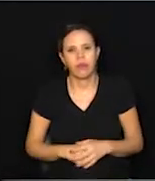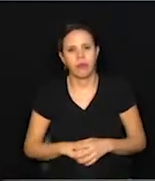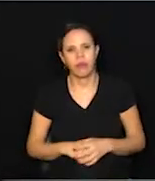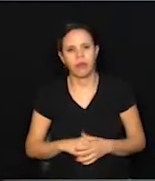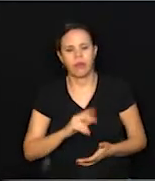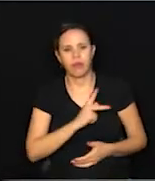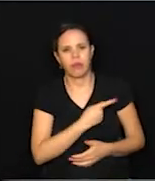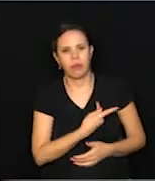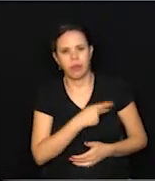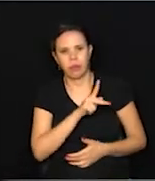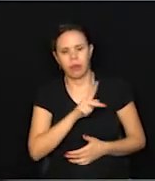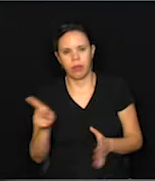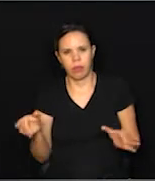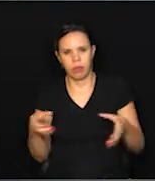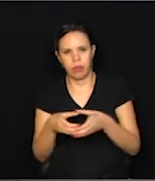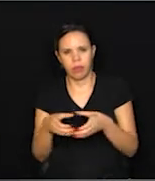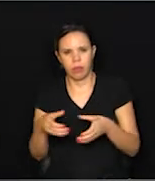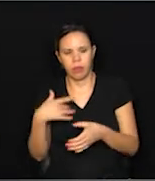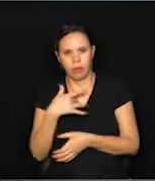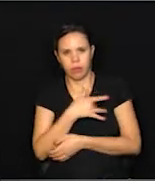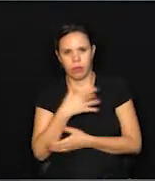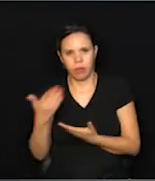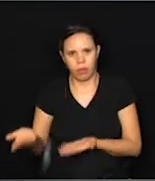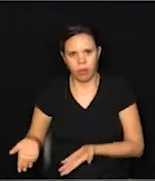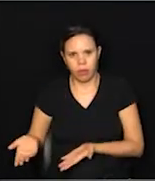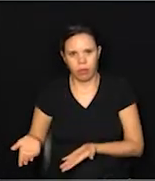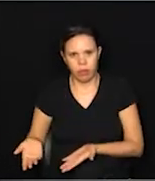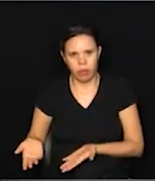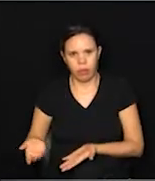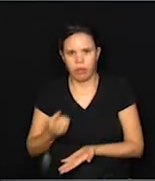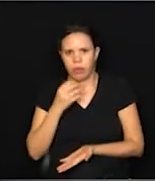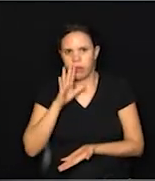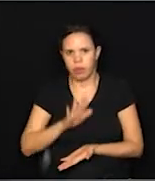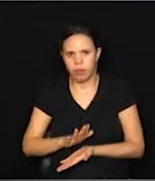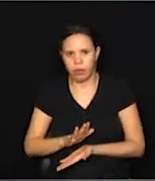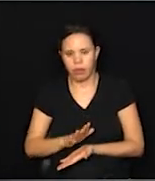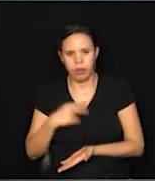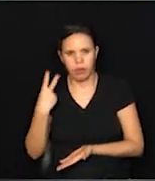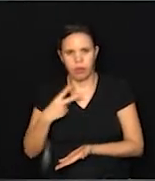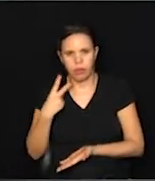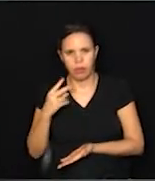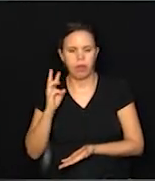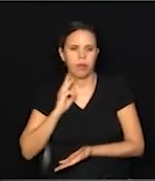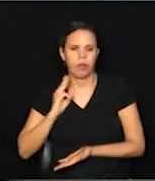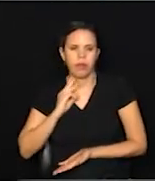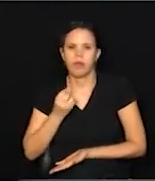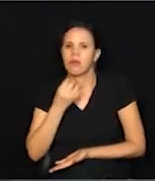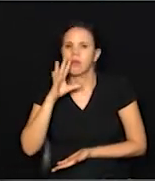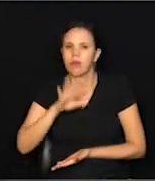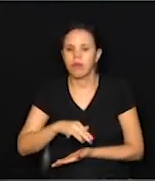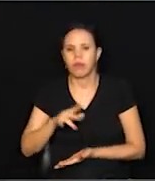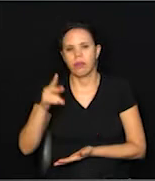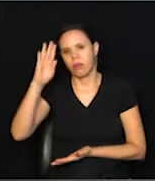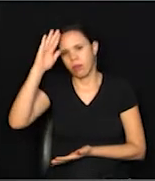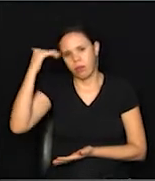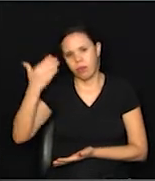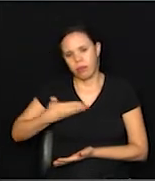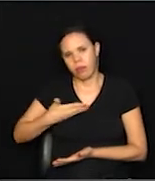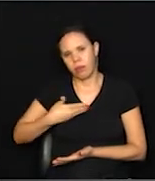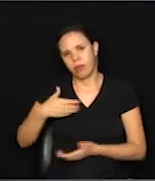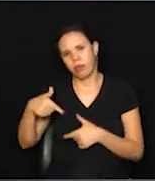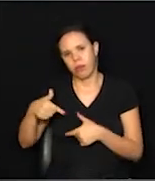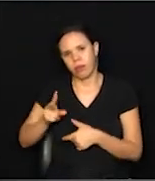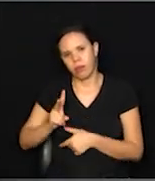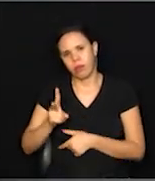que preside aqui a Comissão de Saúde. Boa tarde, vereador Cecílio. Boa tarde, Pedro, nosso colega,